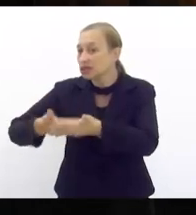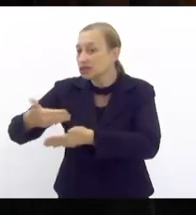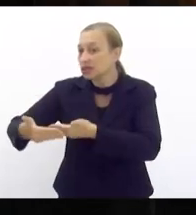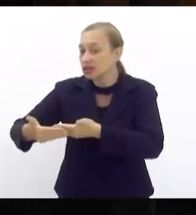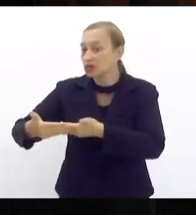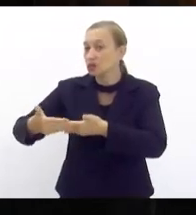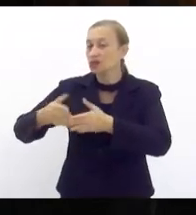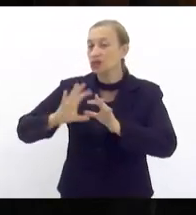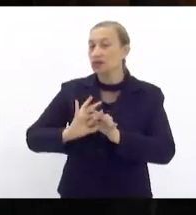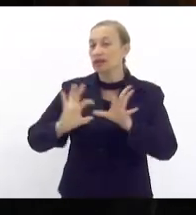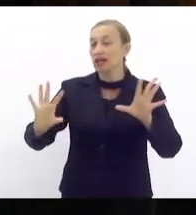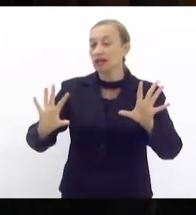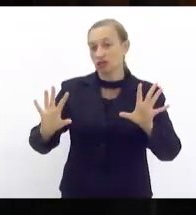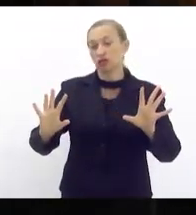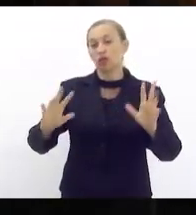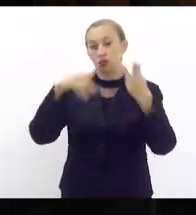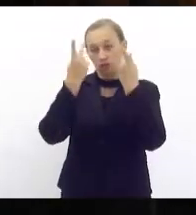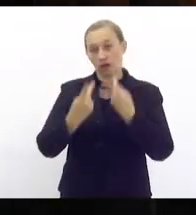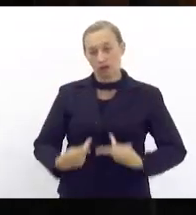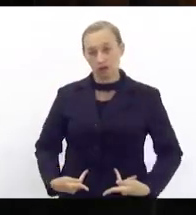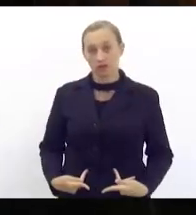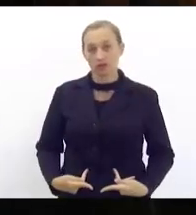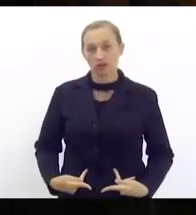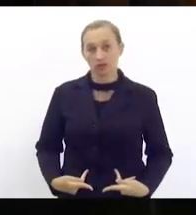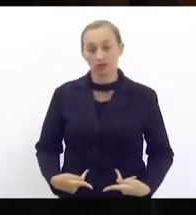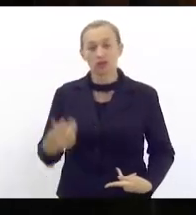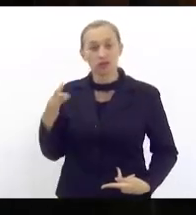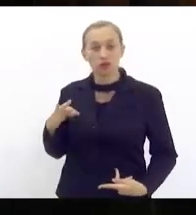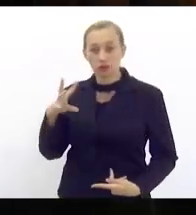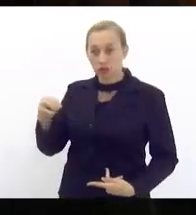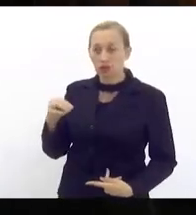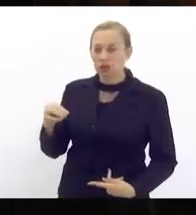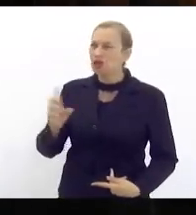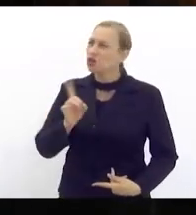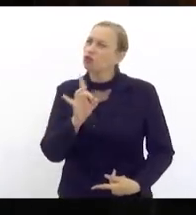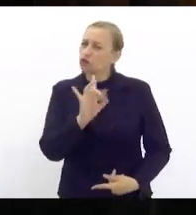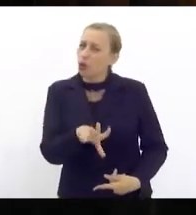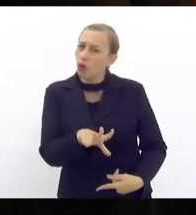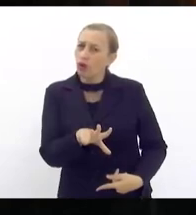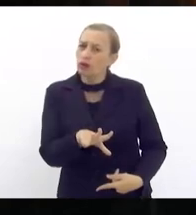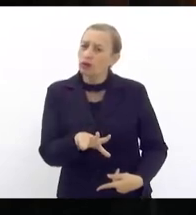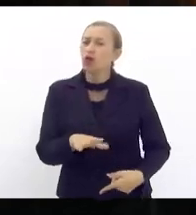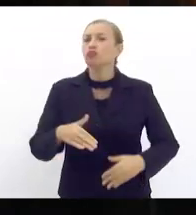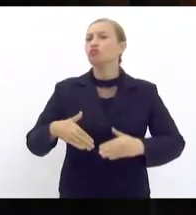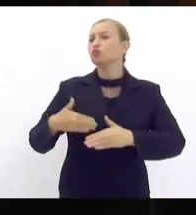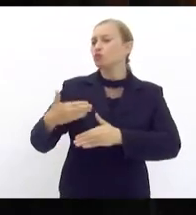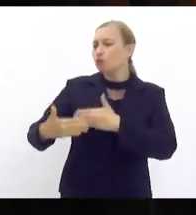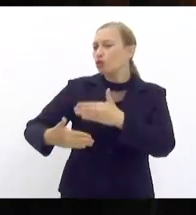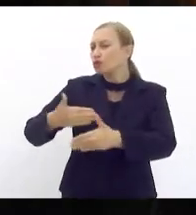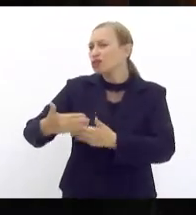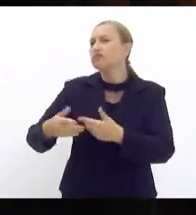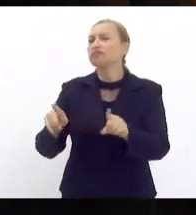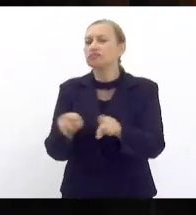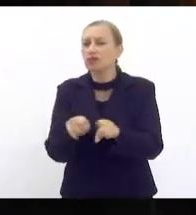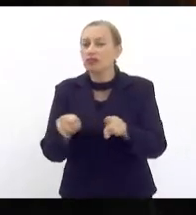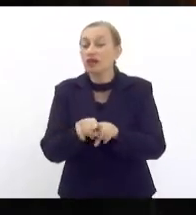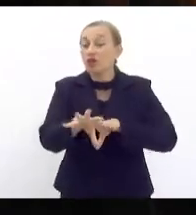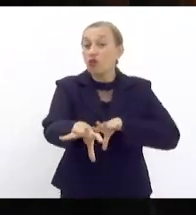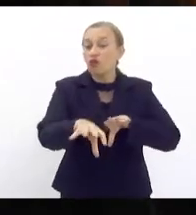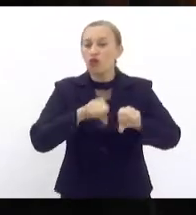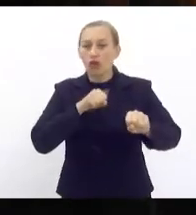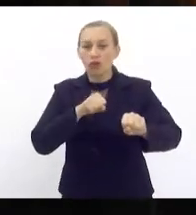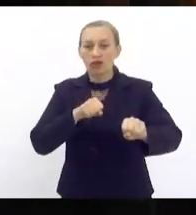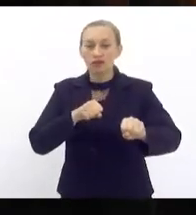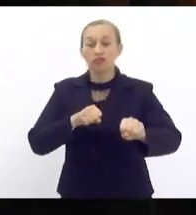humana liberdade acima de tudo mas não só isso num processo também de formação de